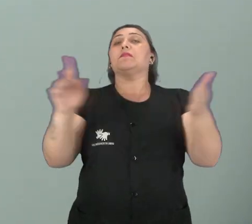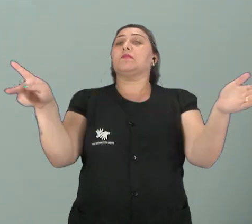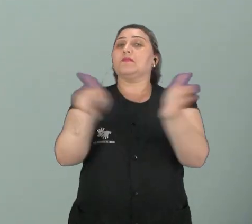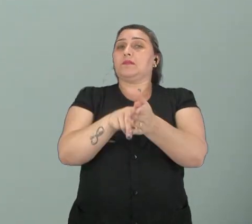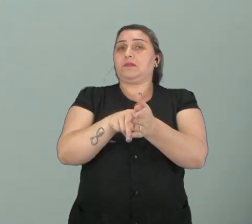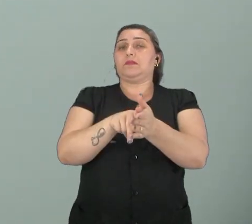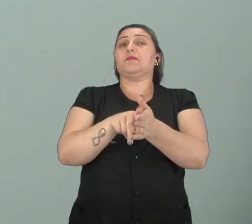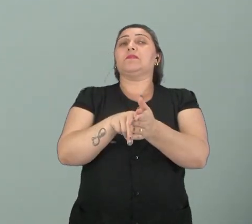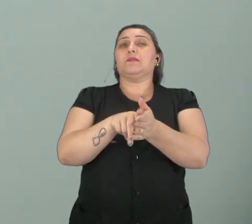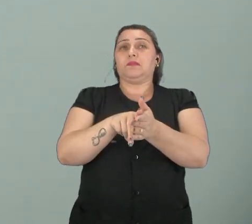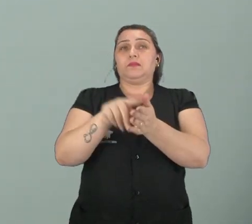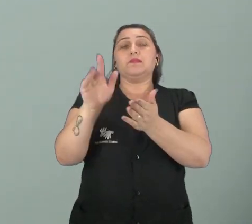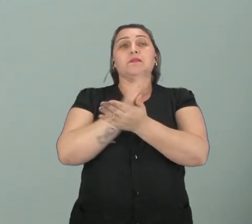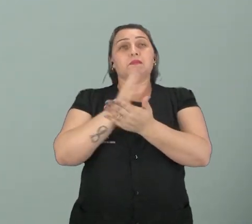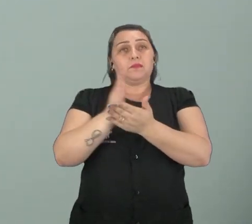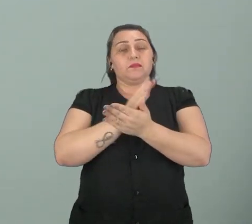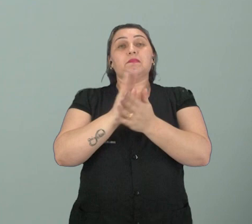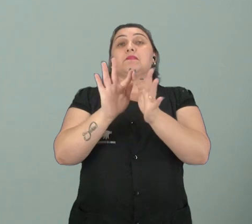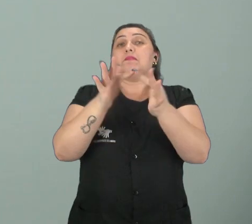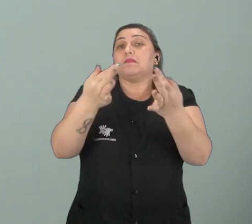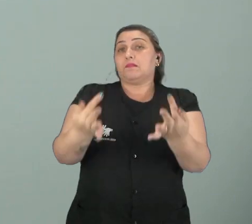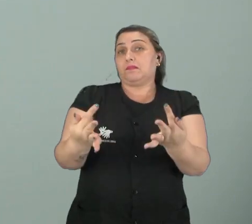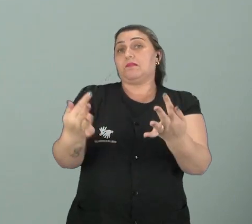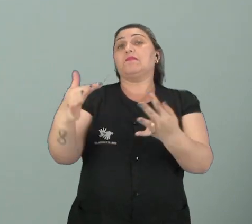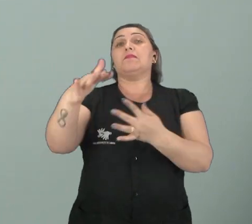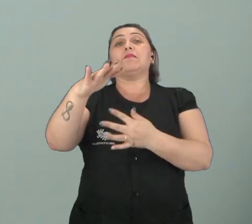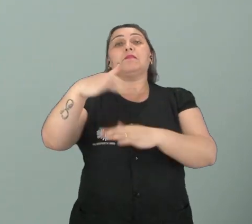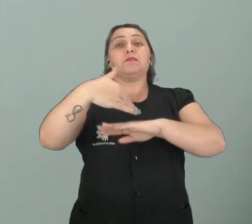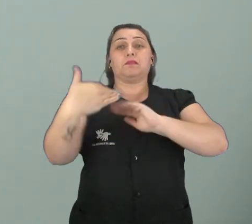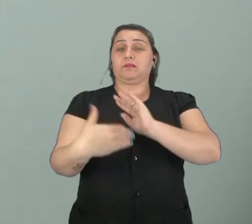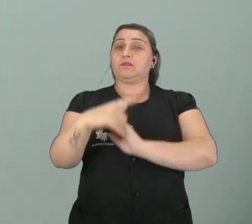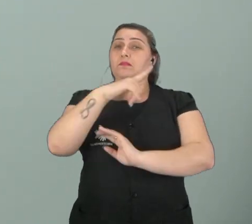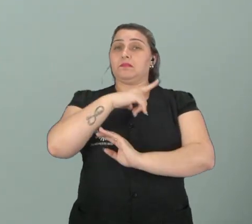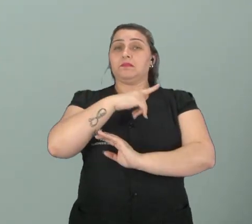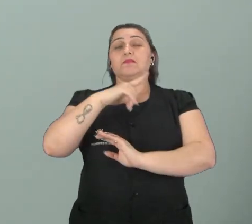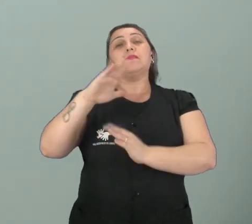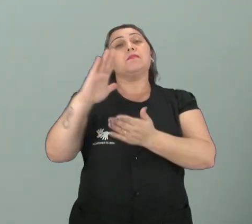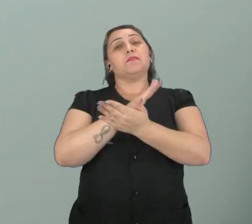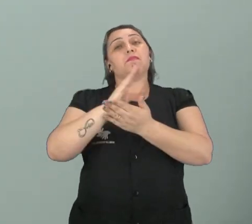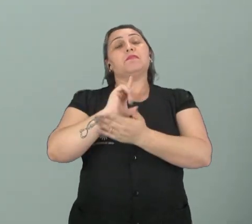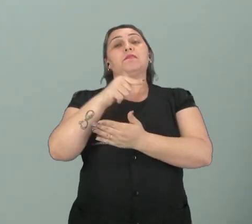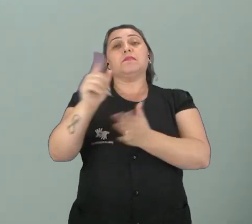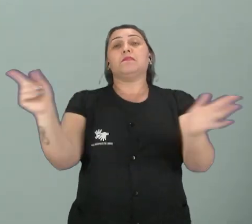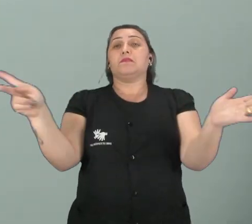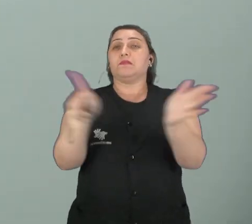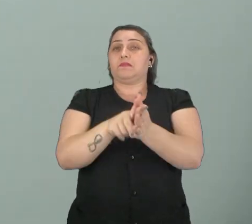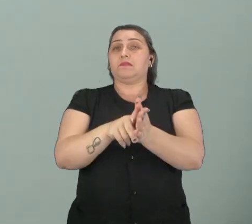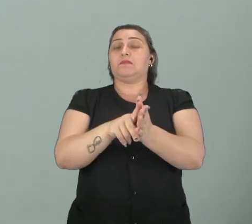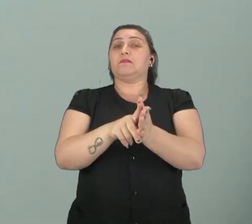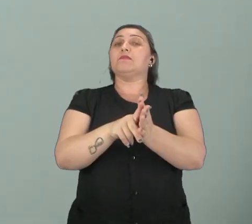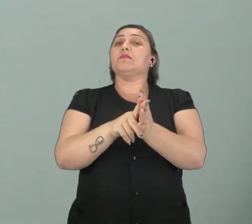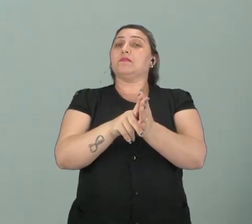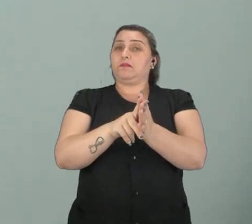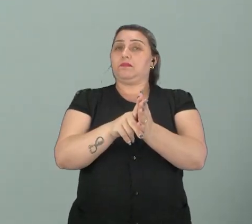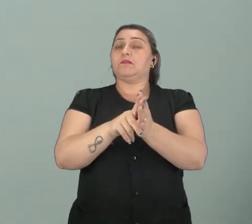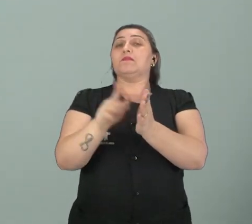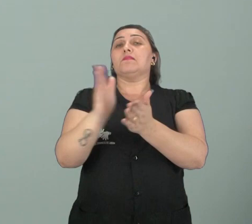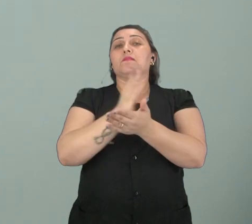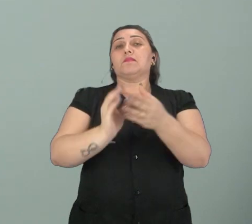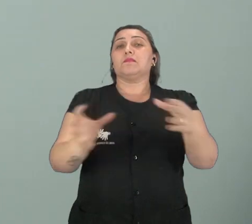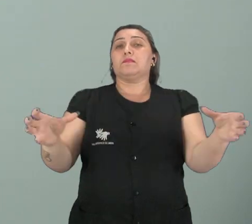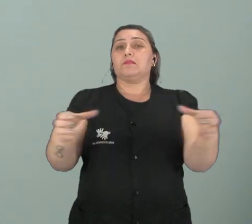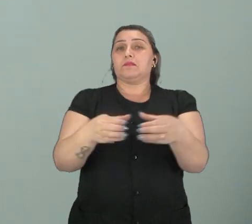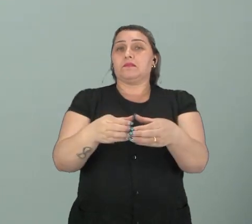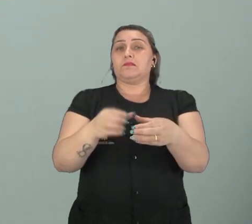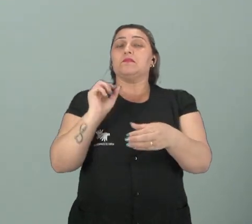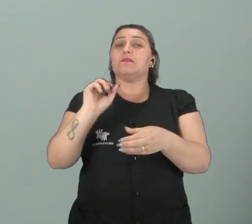propriedades. Algumas propriedades são comuns a todos apresentam, e algumas são específicas somente para alguns grupos.